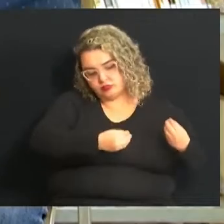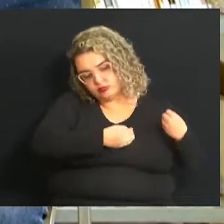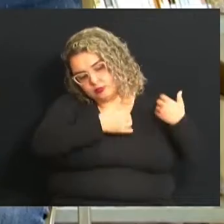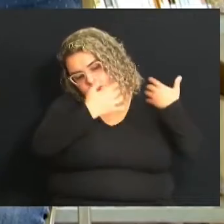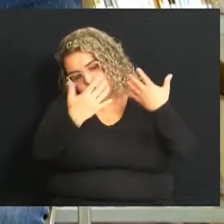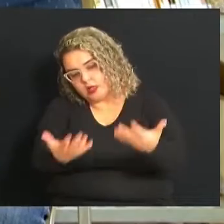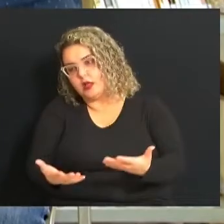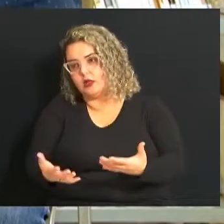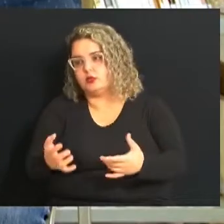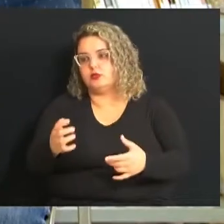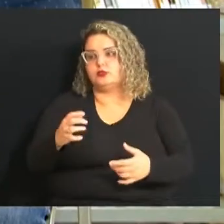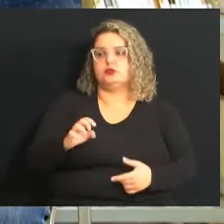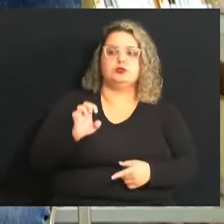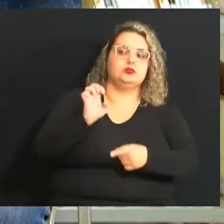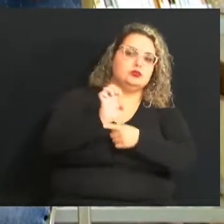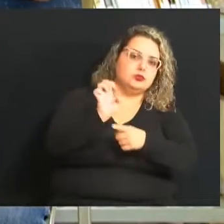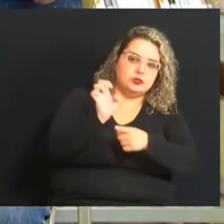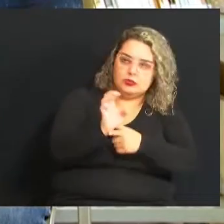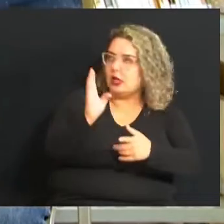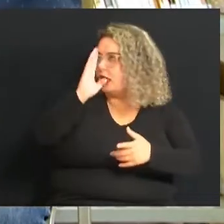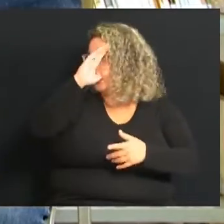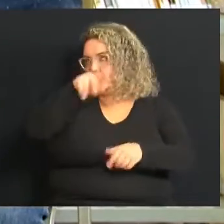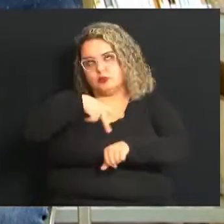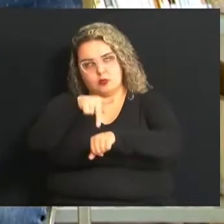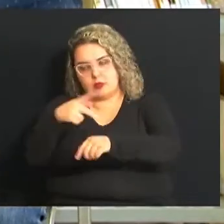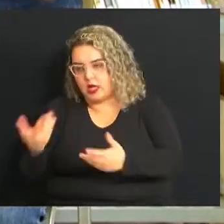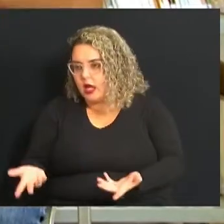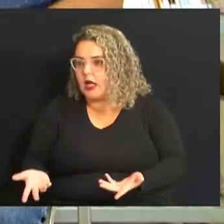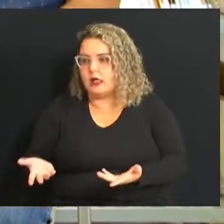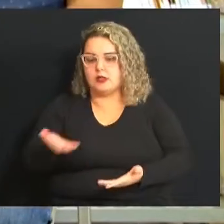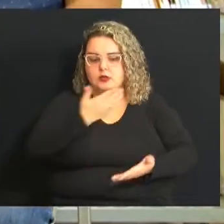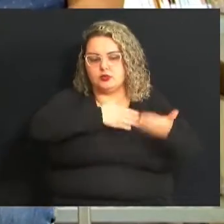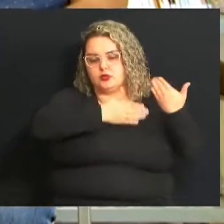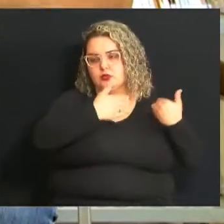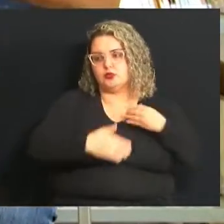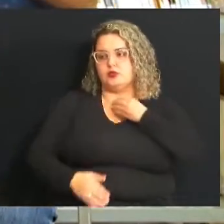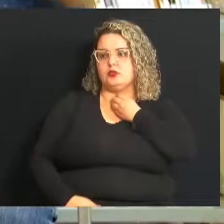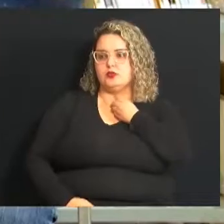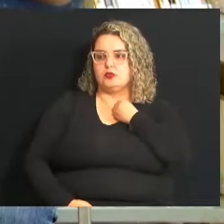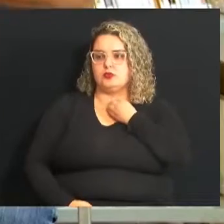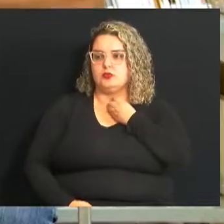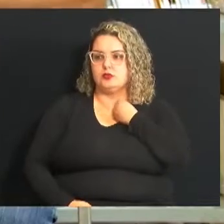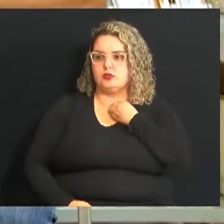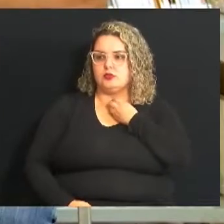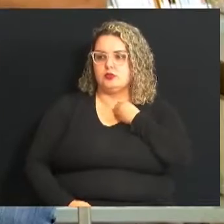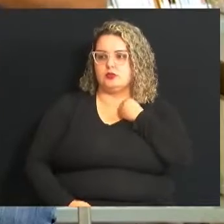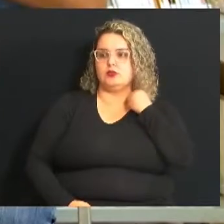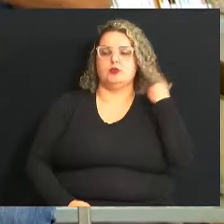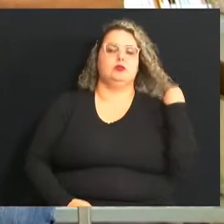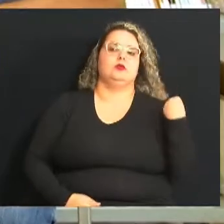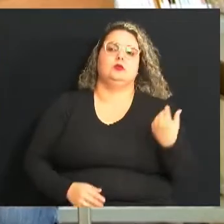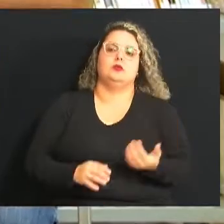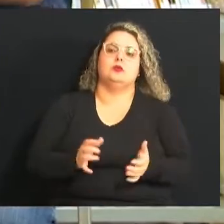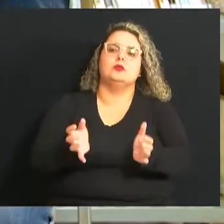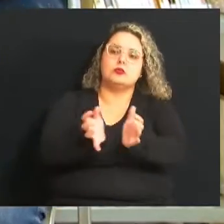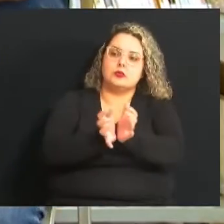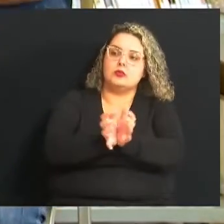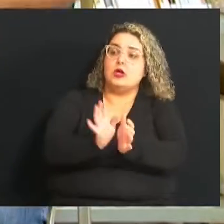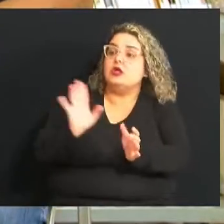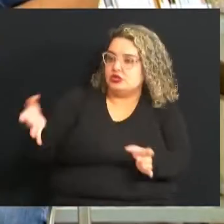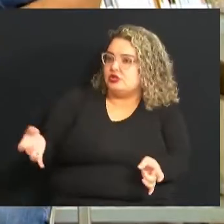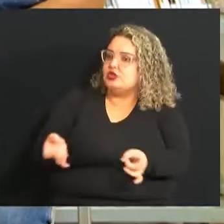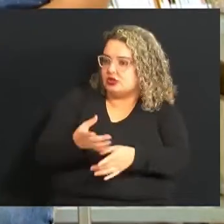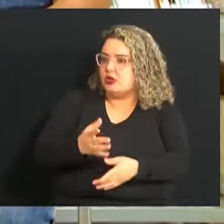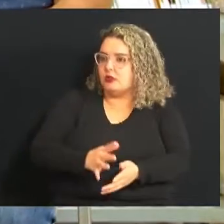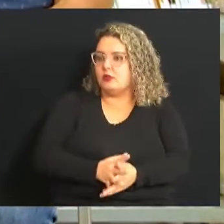ou são herdados da produção passada, né, pretérita de um determinado grupo social. Já prontos, né? Já,